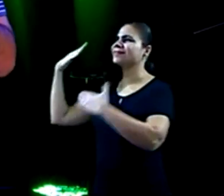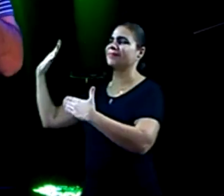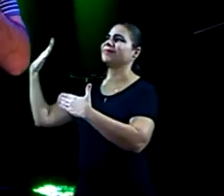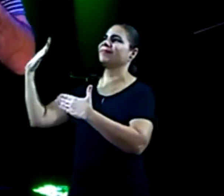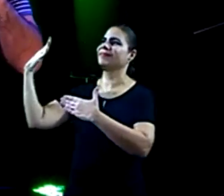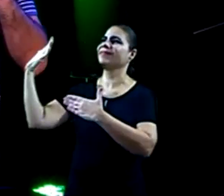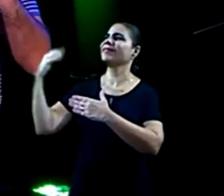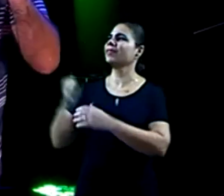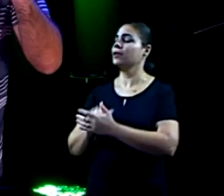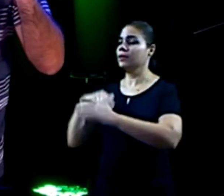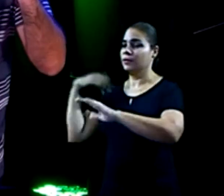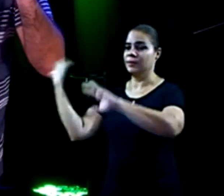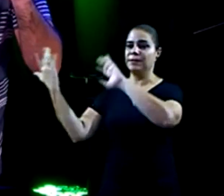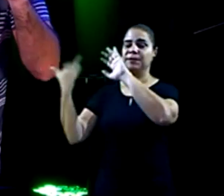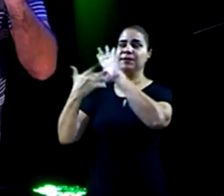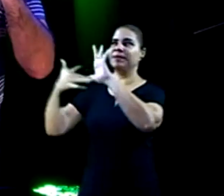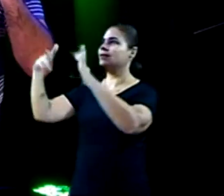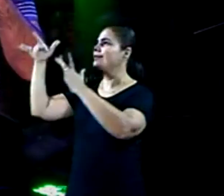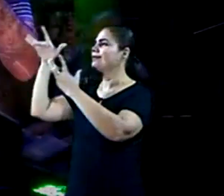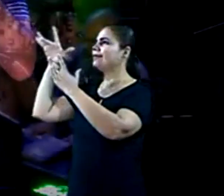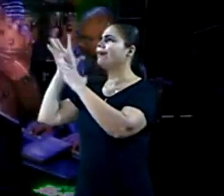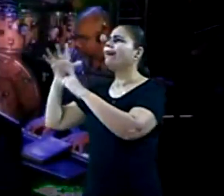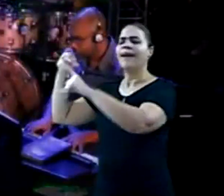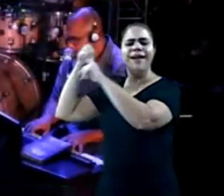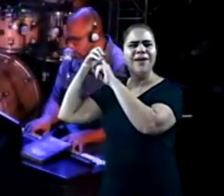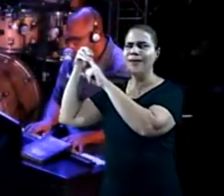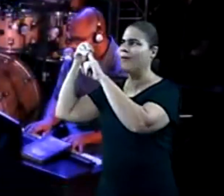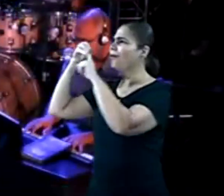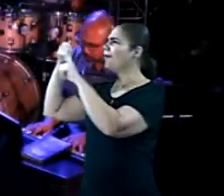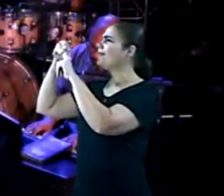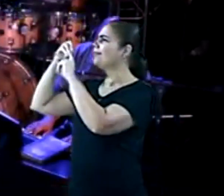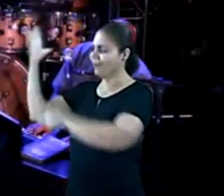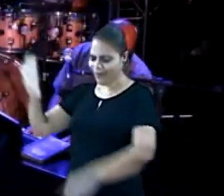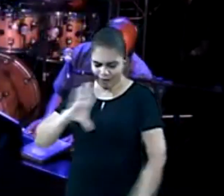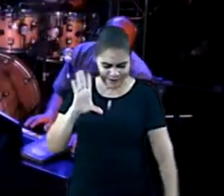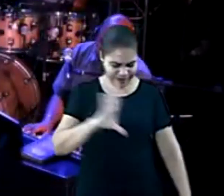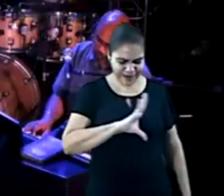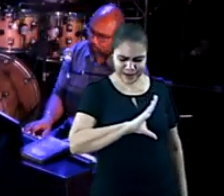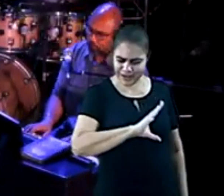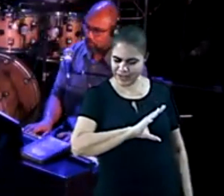Esse mundo amor tão grande pode